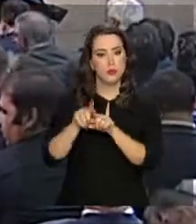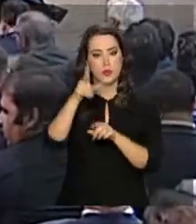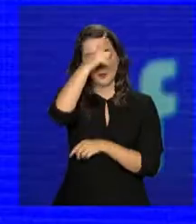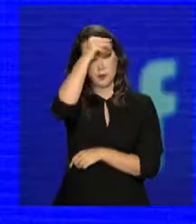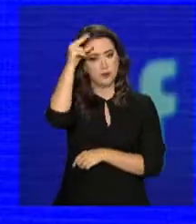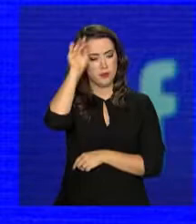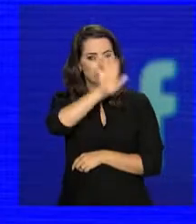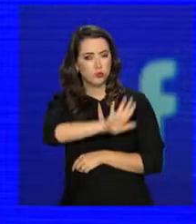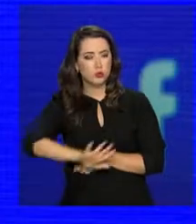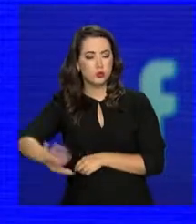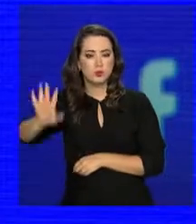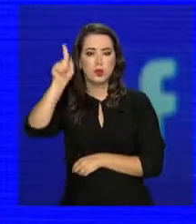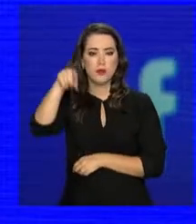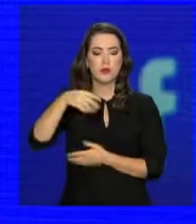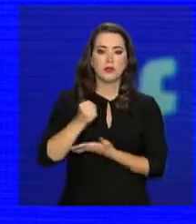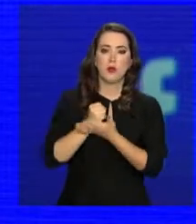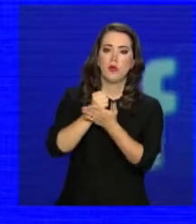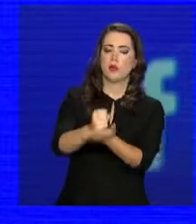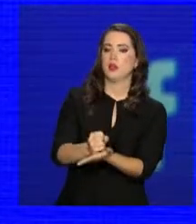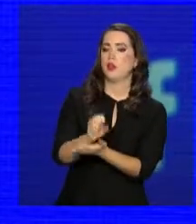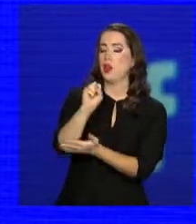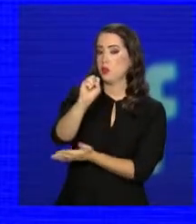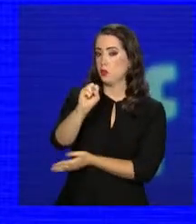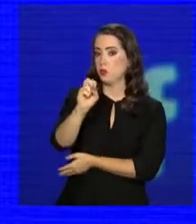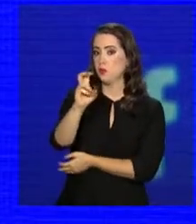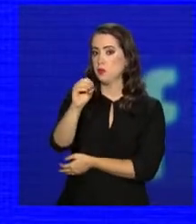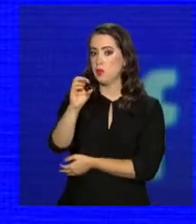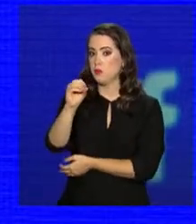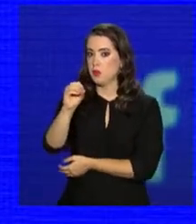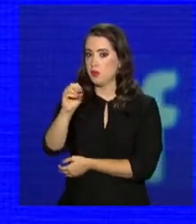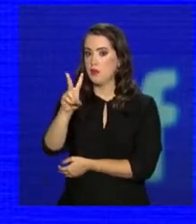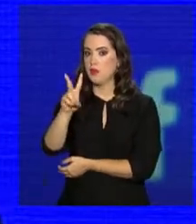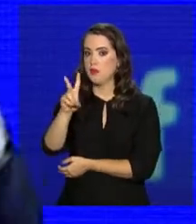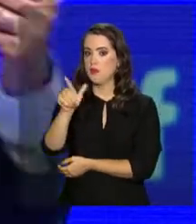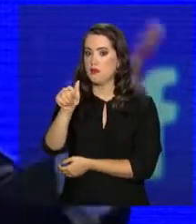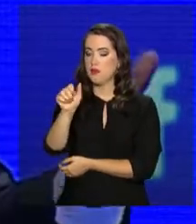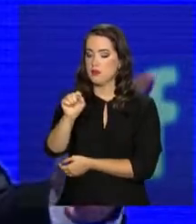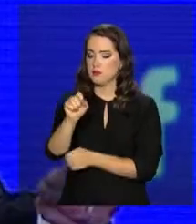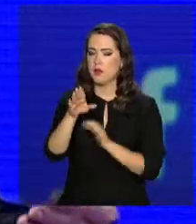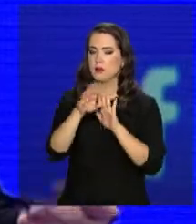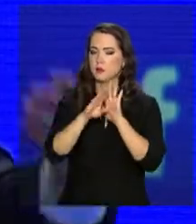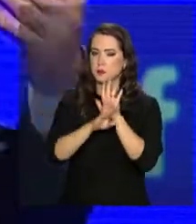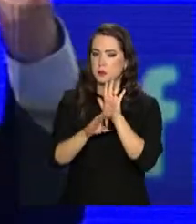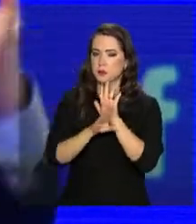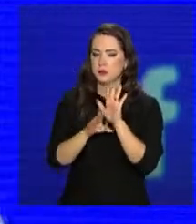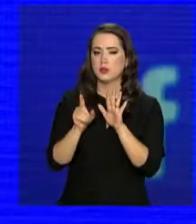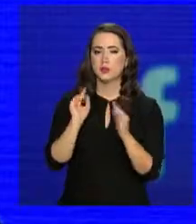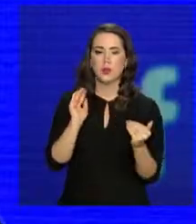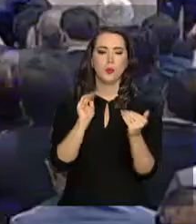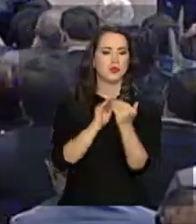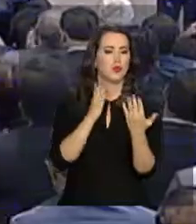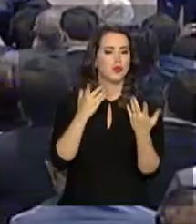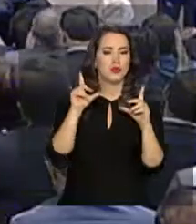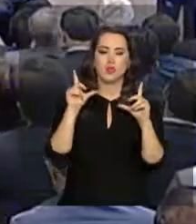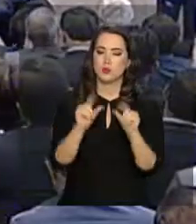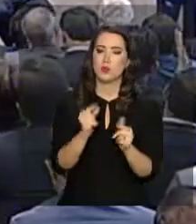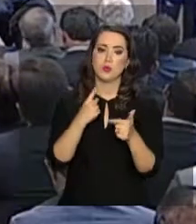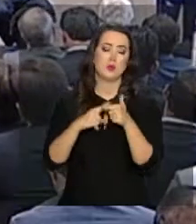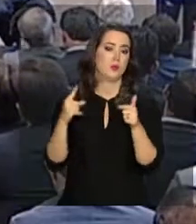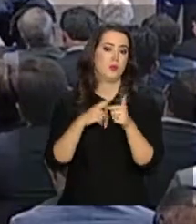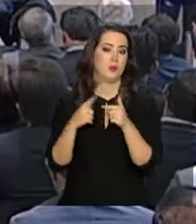vão ser disponibilizadas oito mil e quinhentas vagas pelo programa a idéia é garantir o menor impacto possível